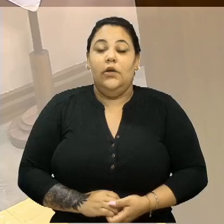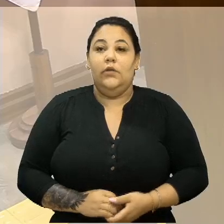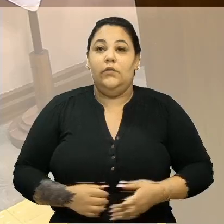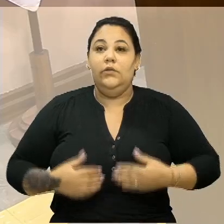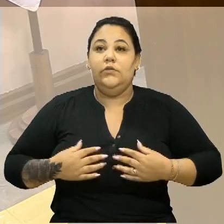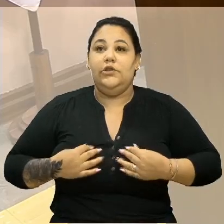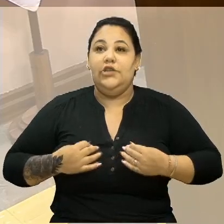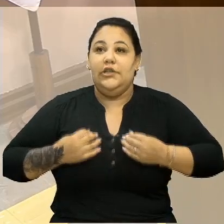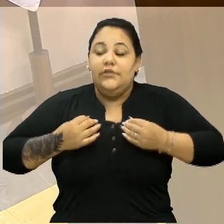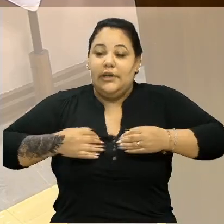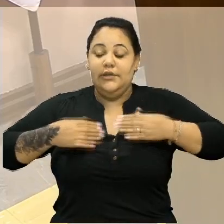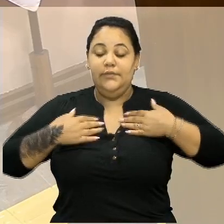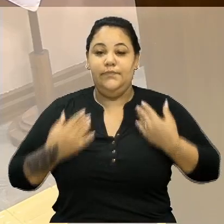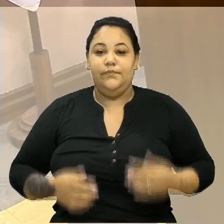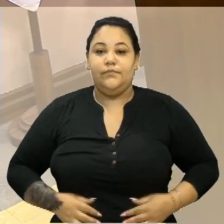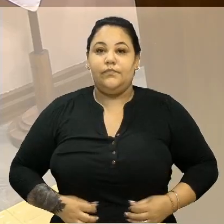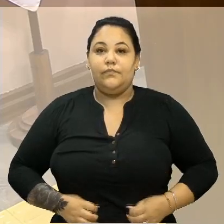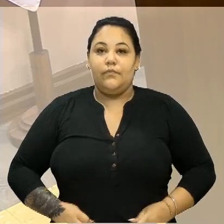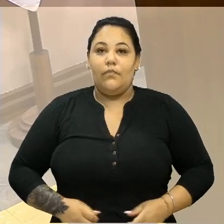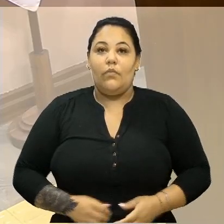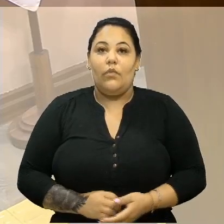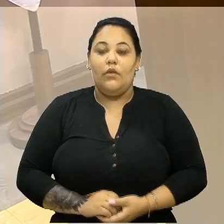Tá.